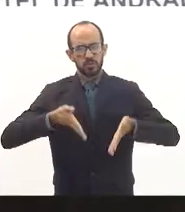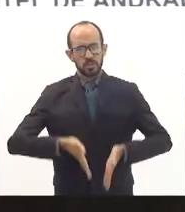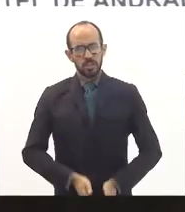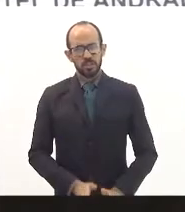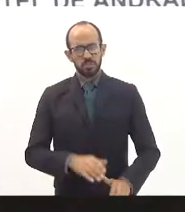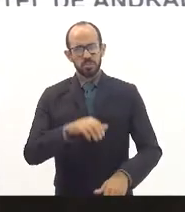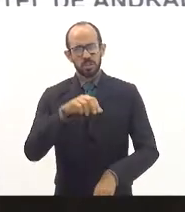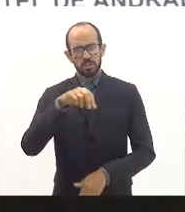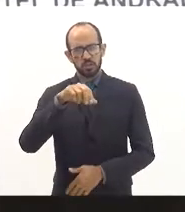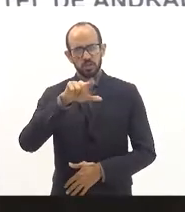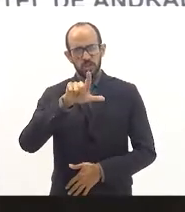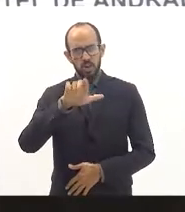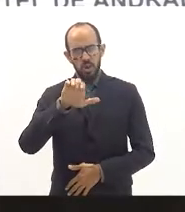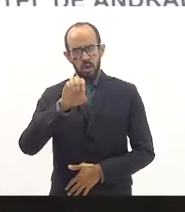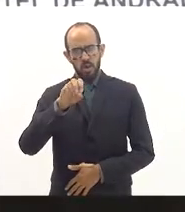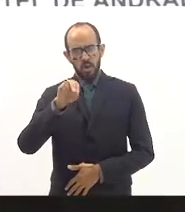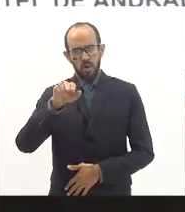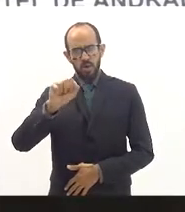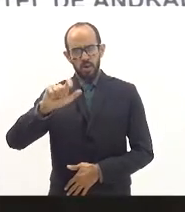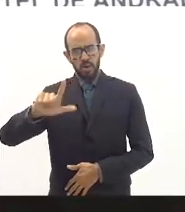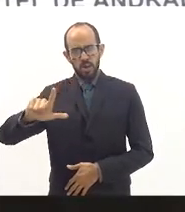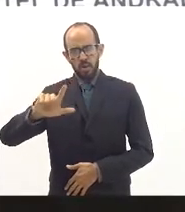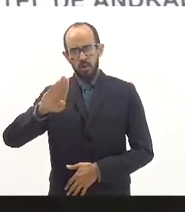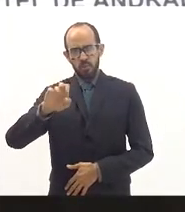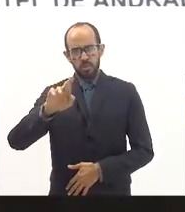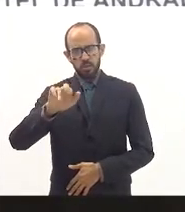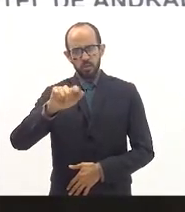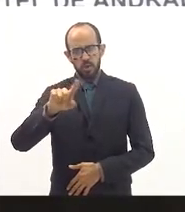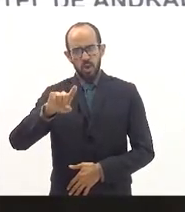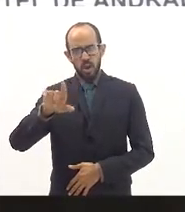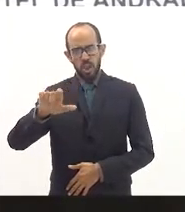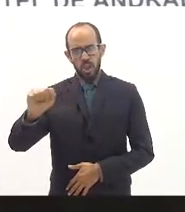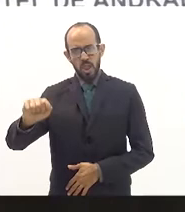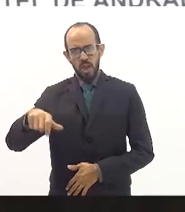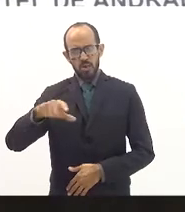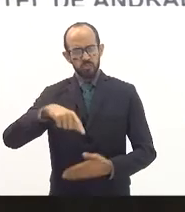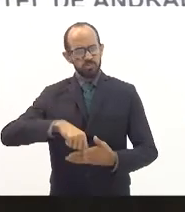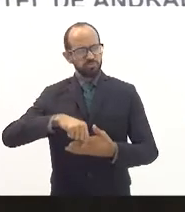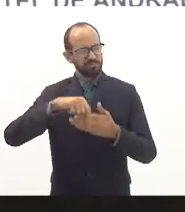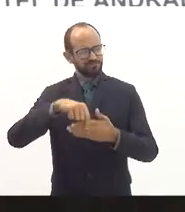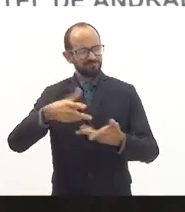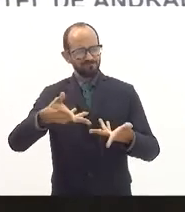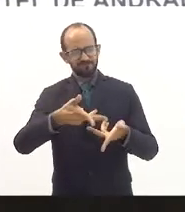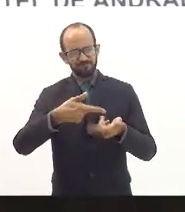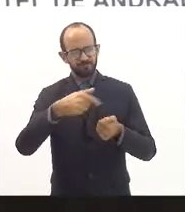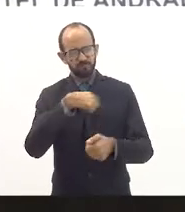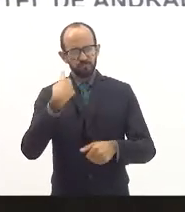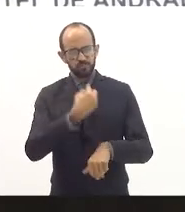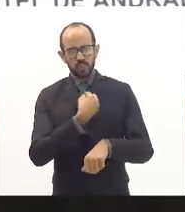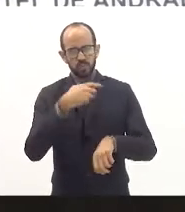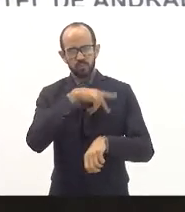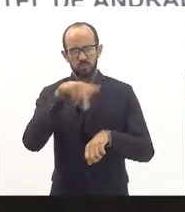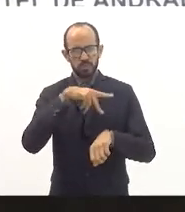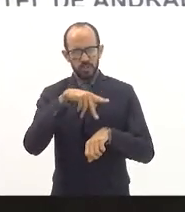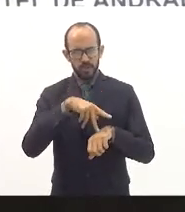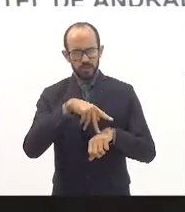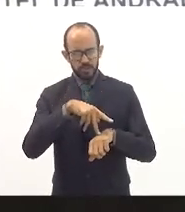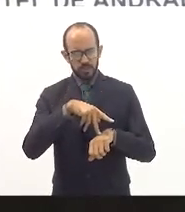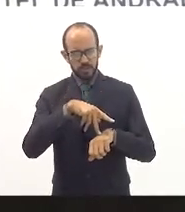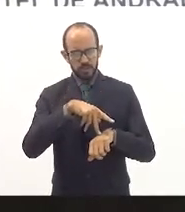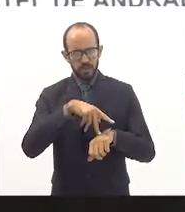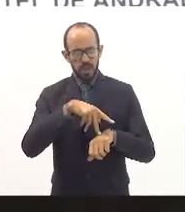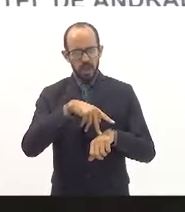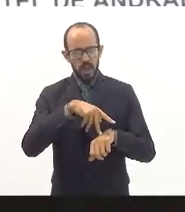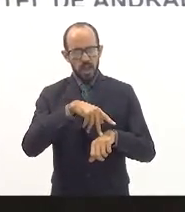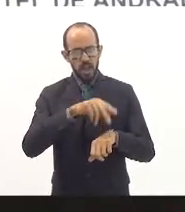Brizola, um dos mais luminosos líderes da nossa pátria. Sua figura de homem